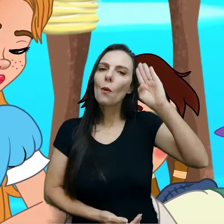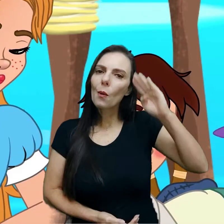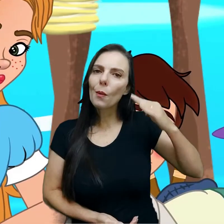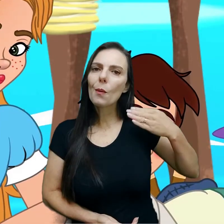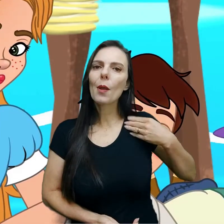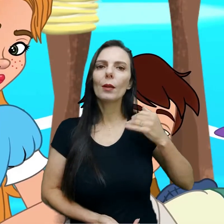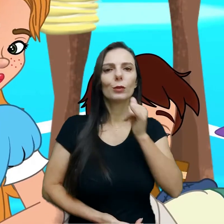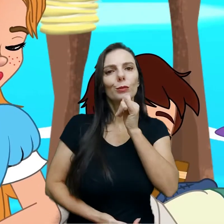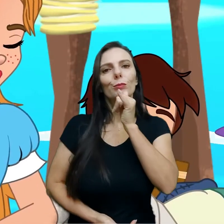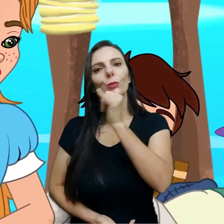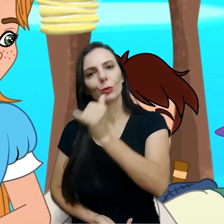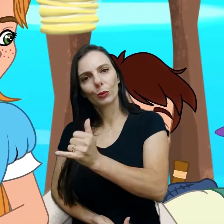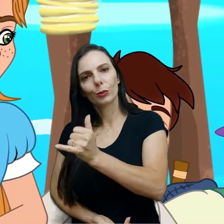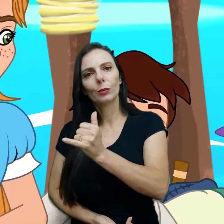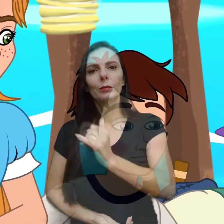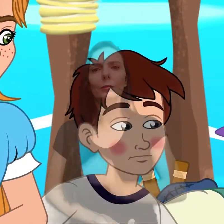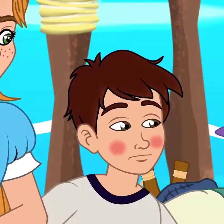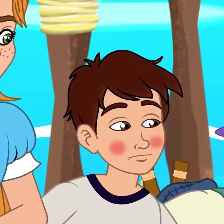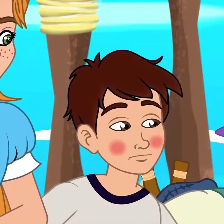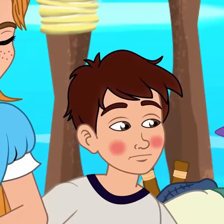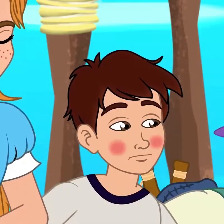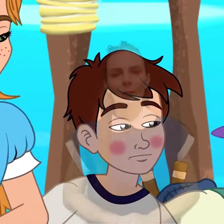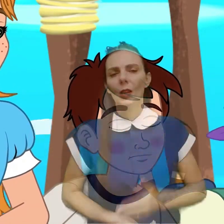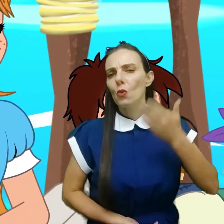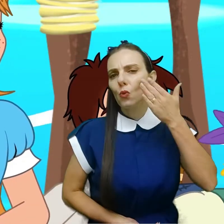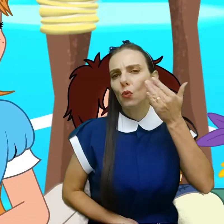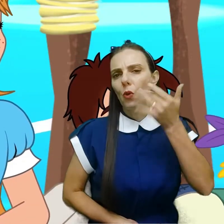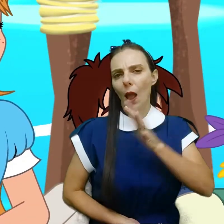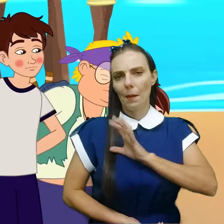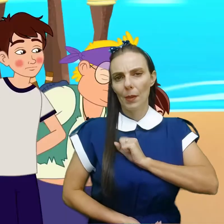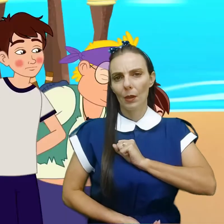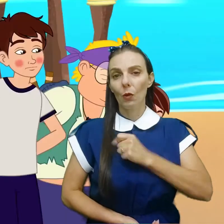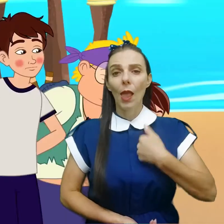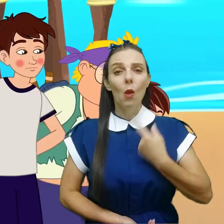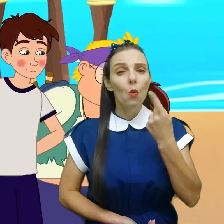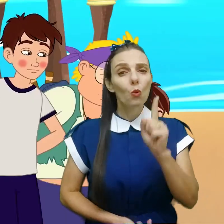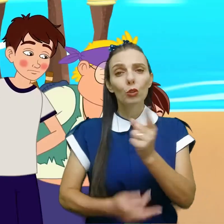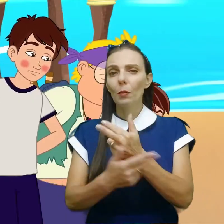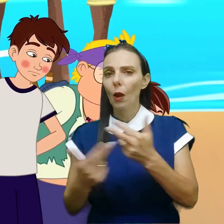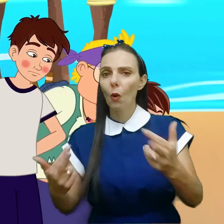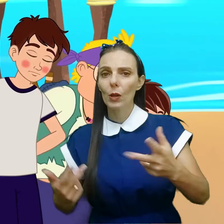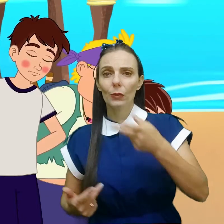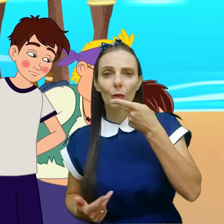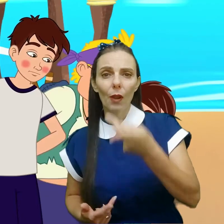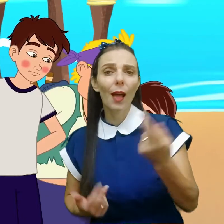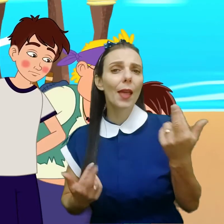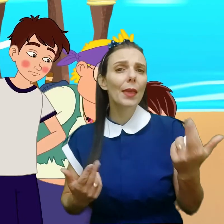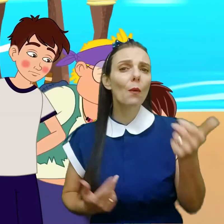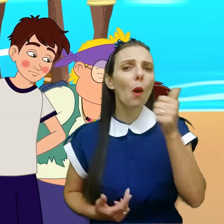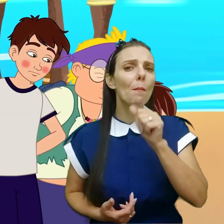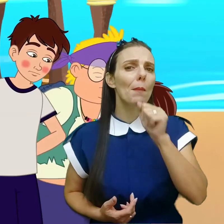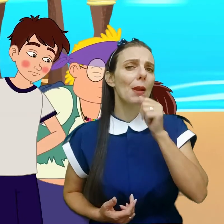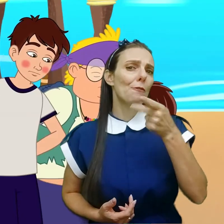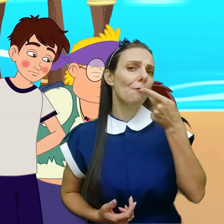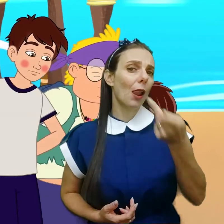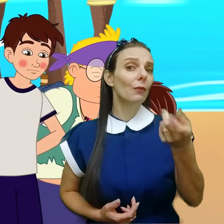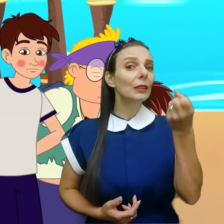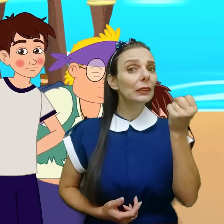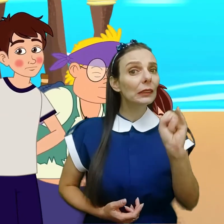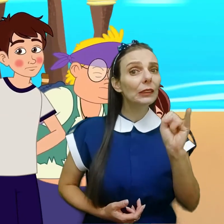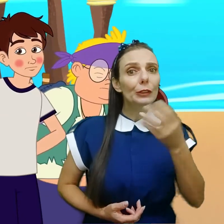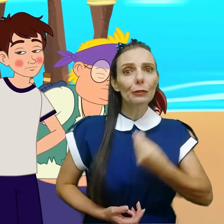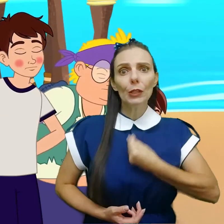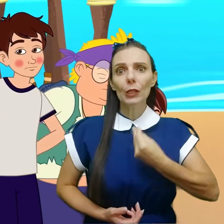Foi quando o Andy começou a falar. Queridos amigos, minhas últimas palavras serão as palavras que a mãe de